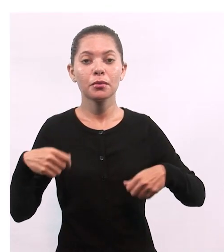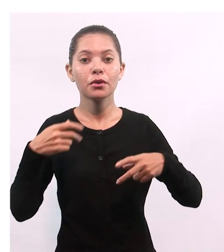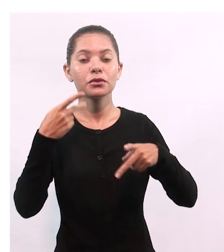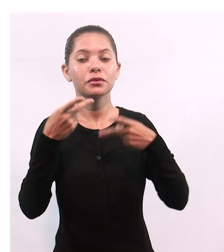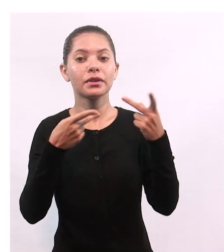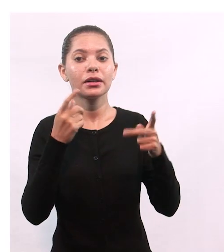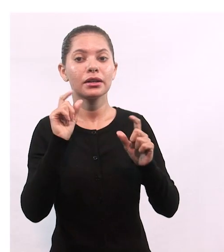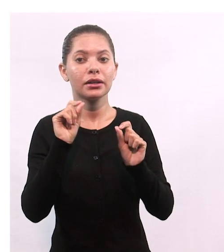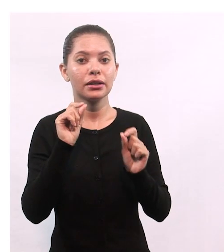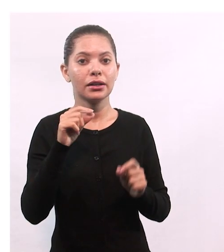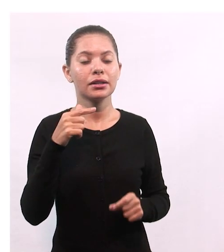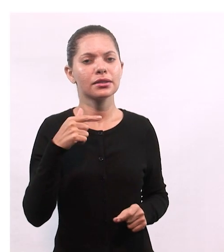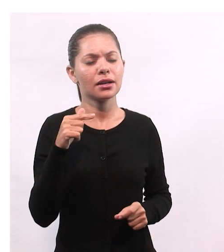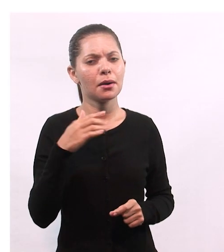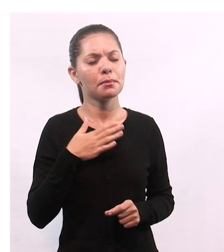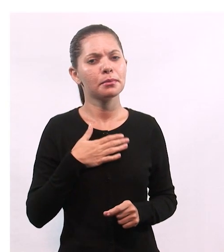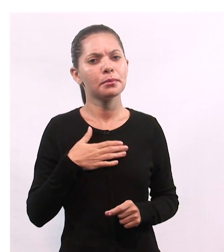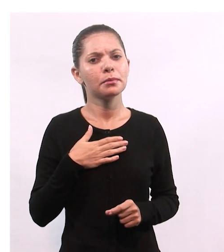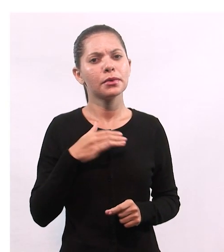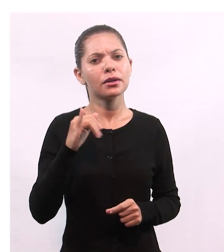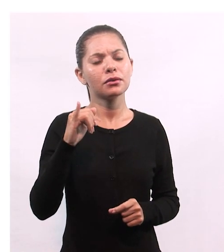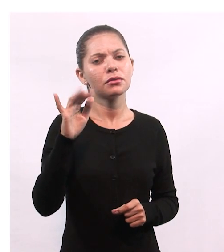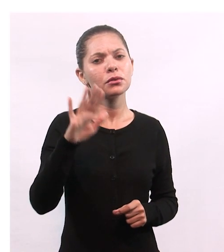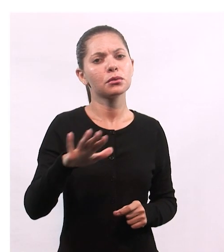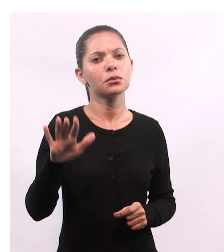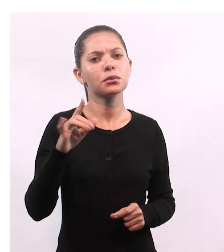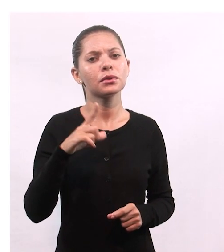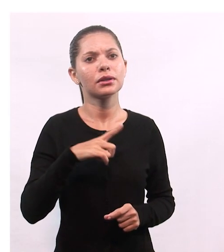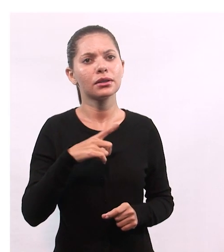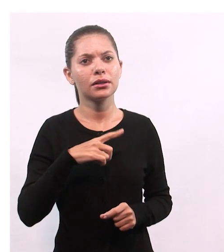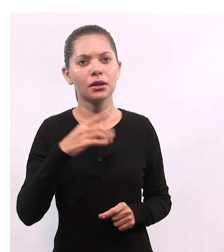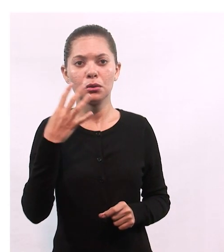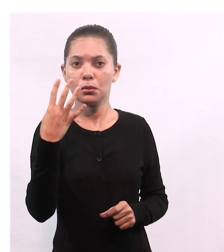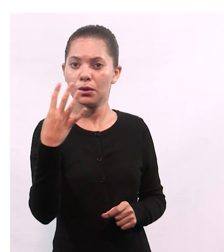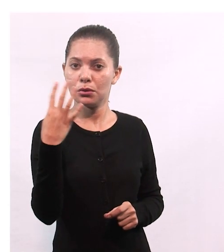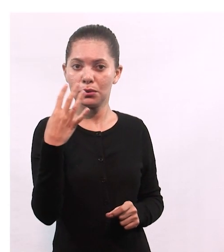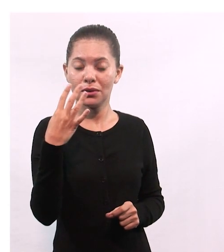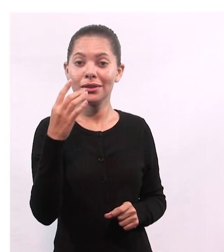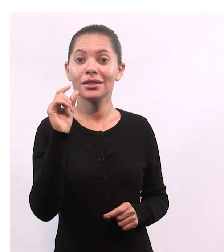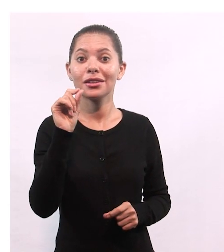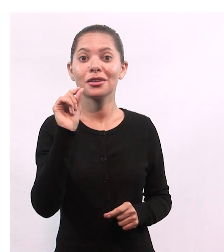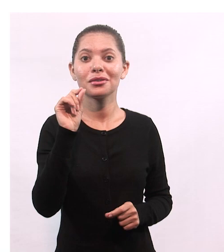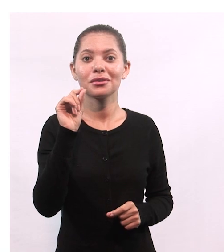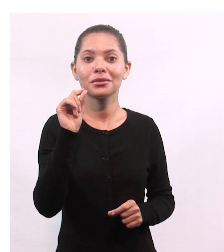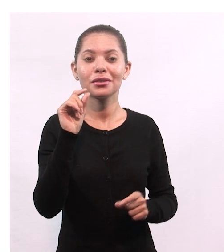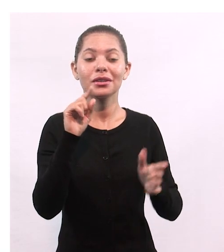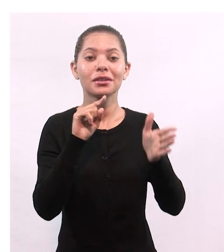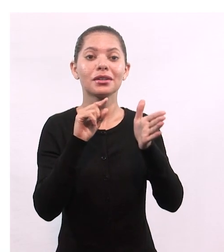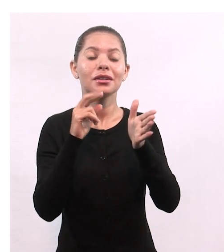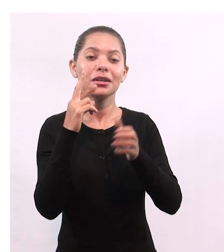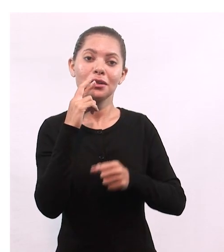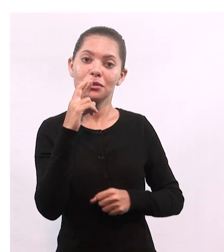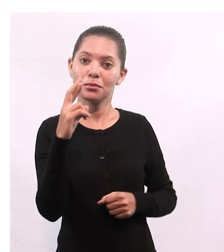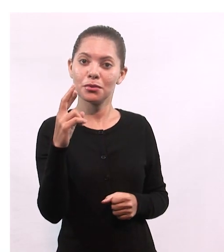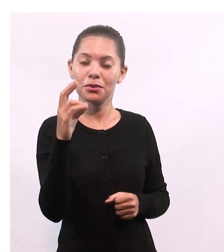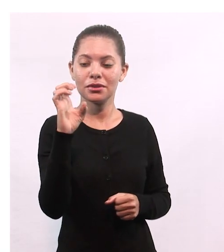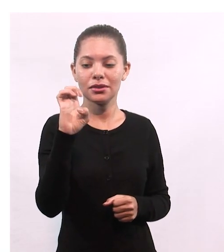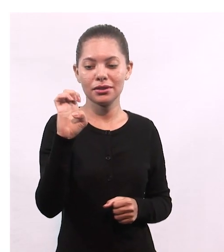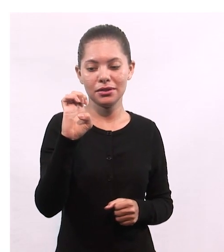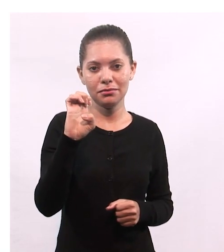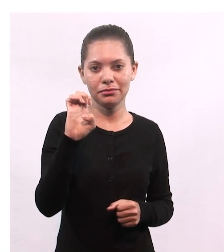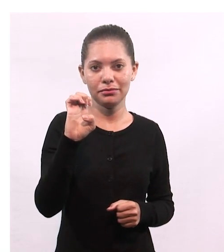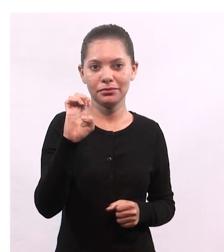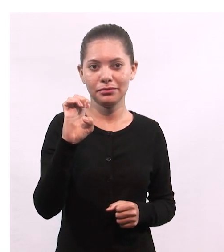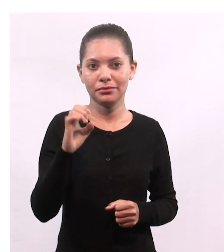Então, eu posso dizer que essa minha figura, ela tem 4 lados. Então, ela seria um